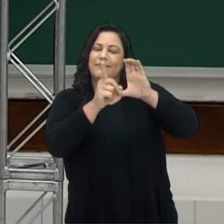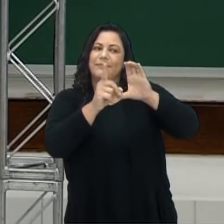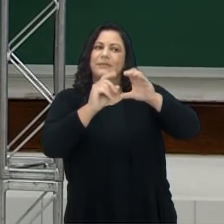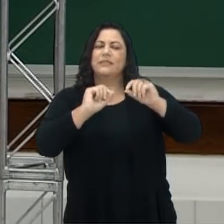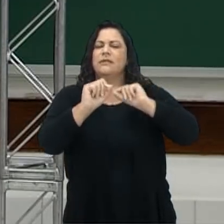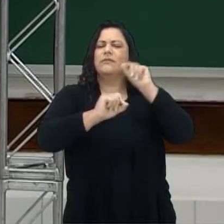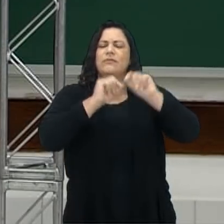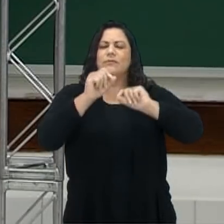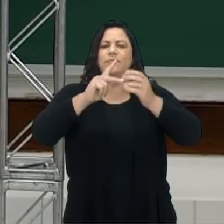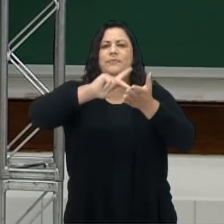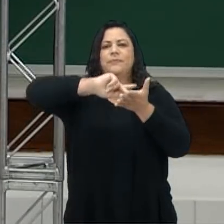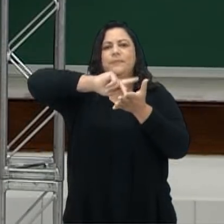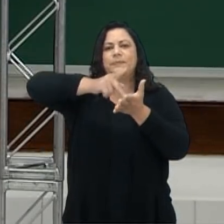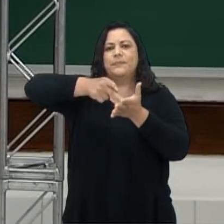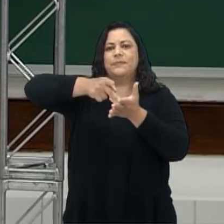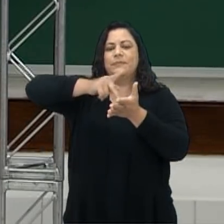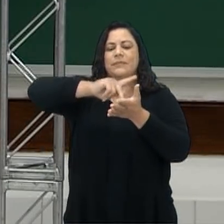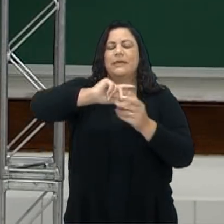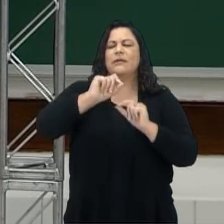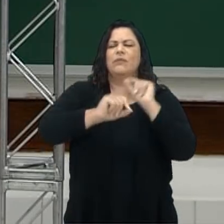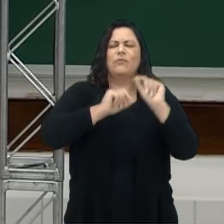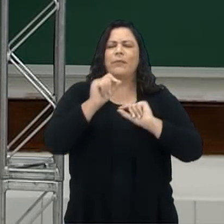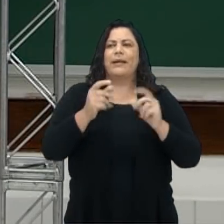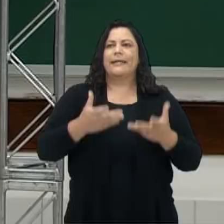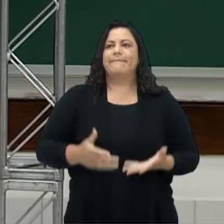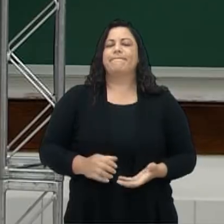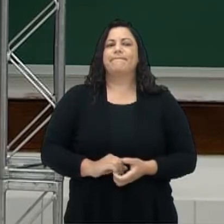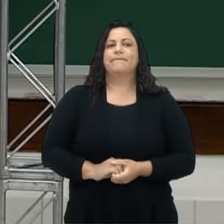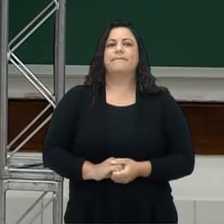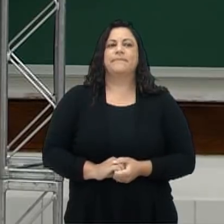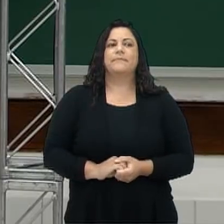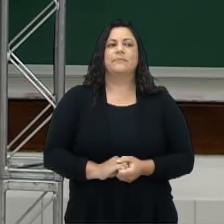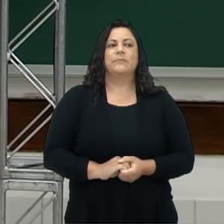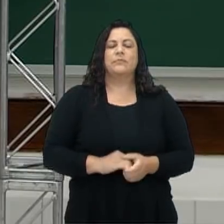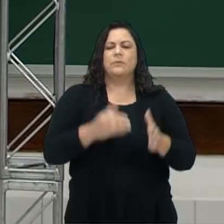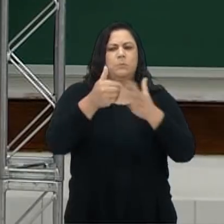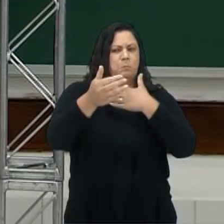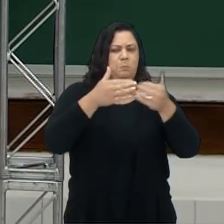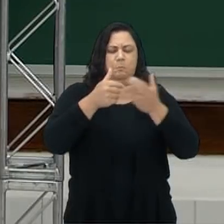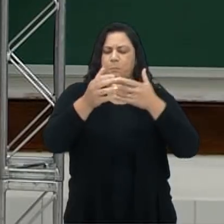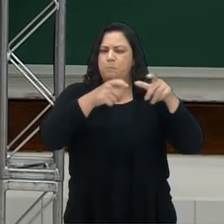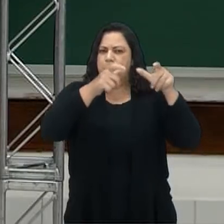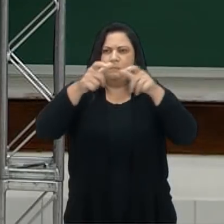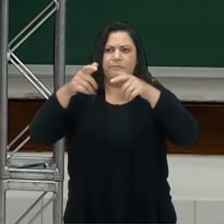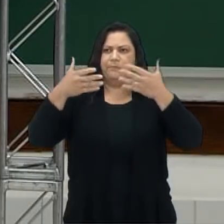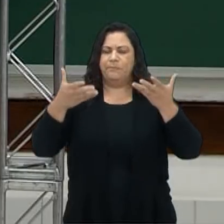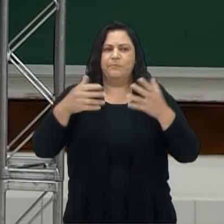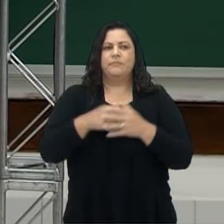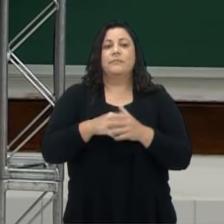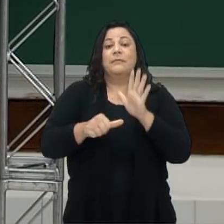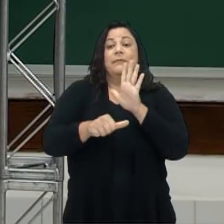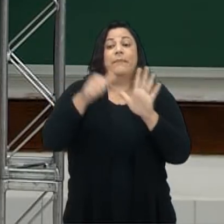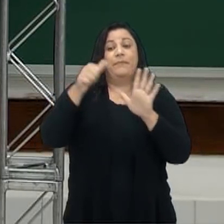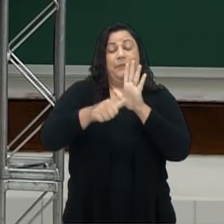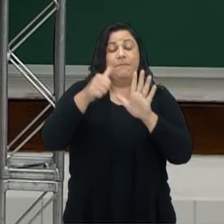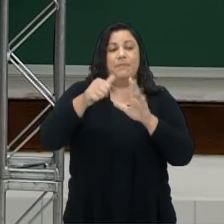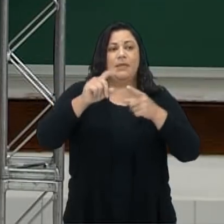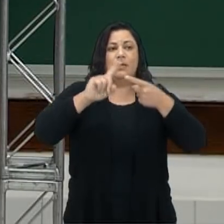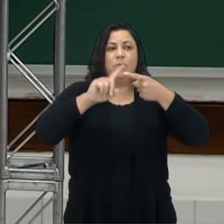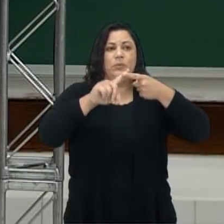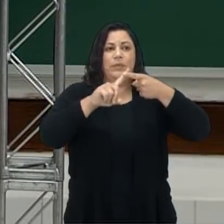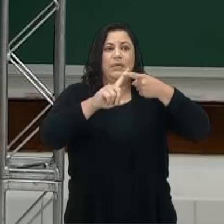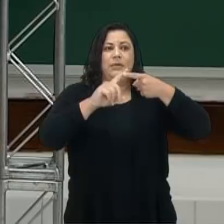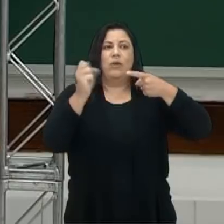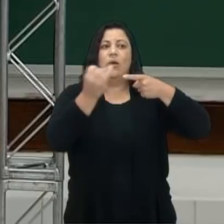Vou marcar então aqui um primeiro ponto, pode ser em qualquer lugar, tá? Onde eu vou fazer aqui a primeira classe, que é as pessoas que gostam de pizza calabresa,